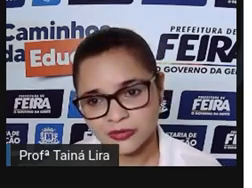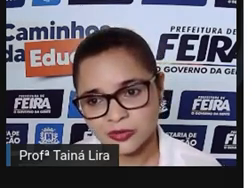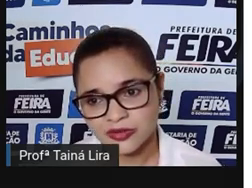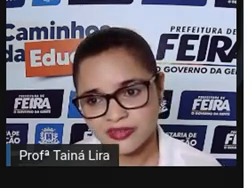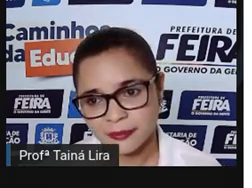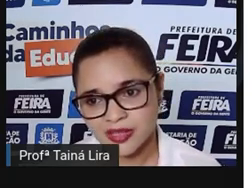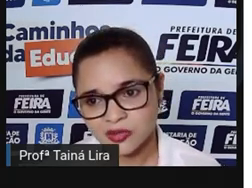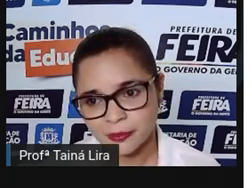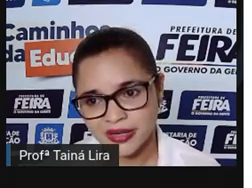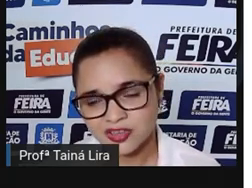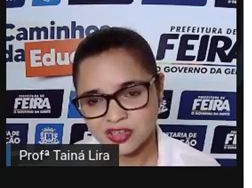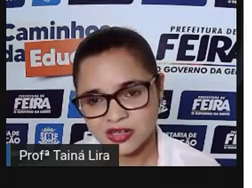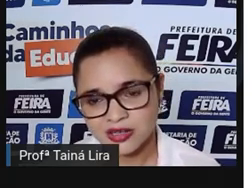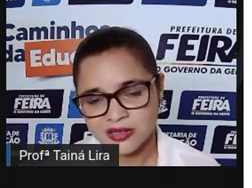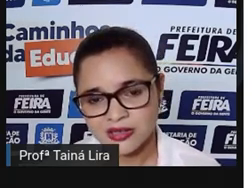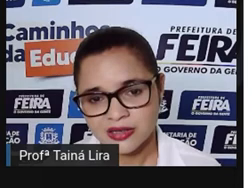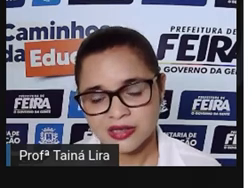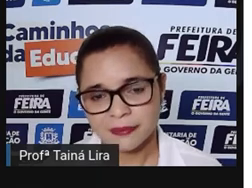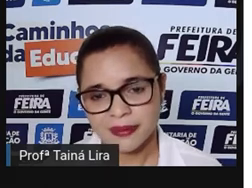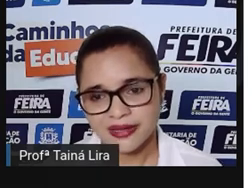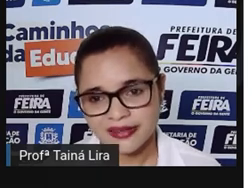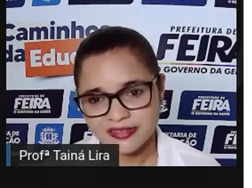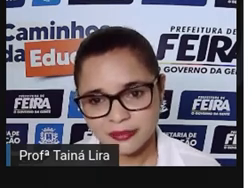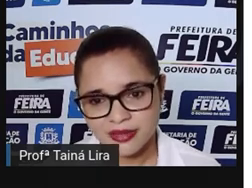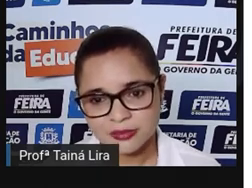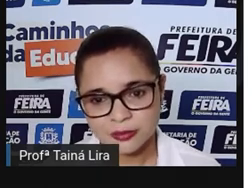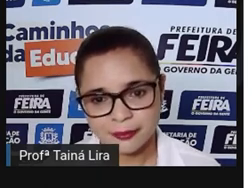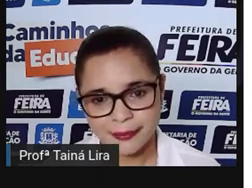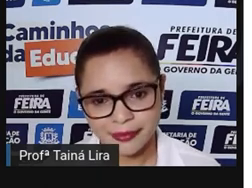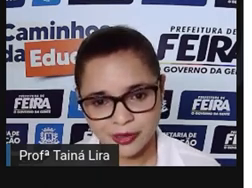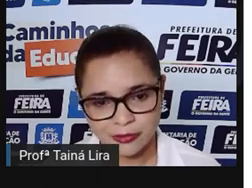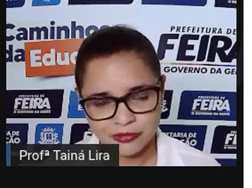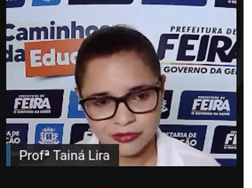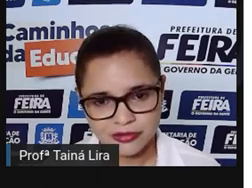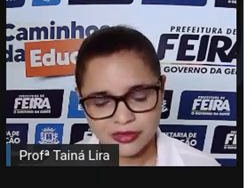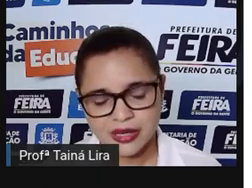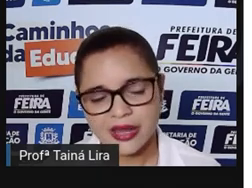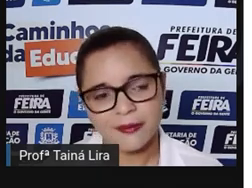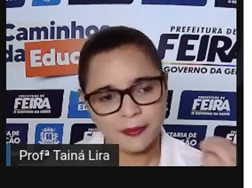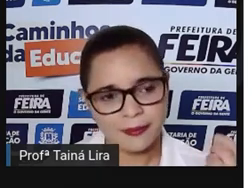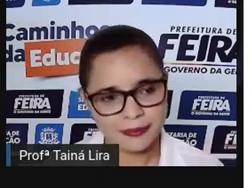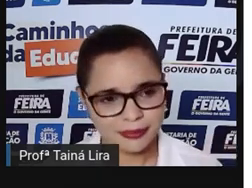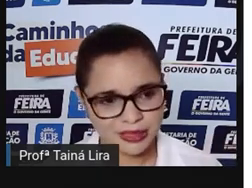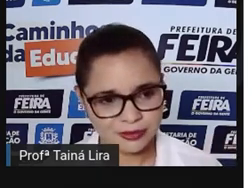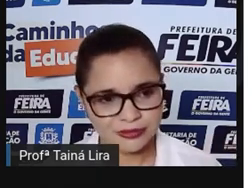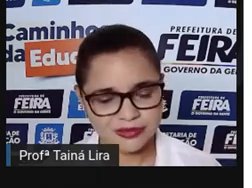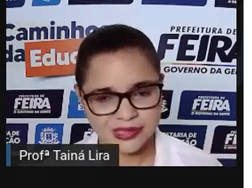ó, toda essa parte bege aqui, que parece mesmo um papel, é um papiro, tá? Que